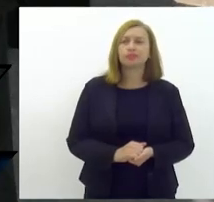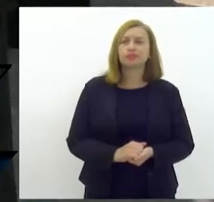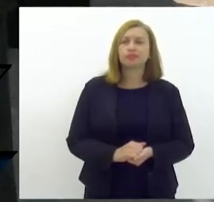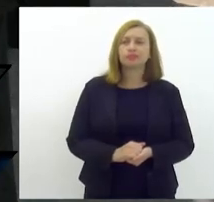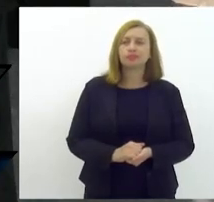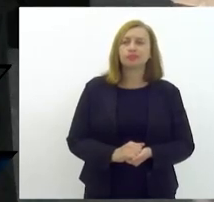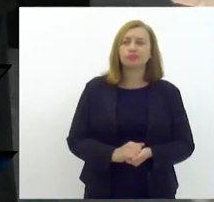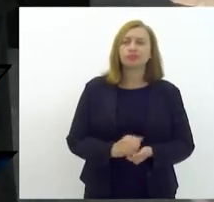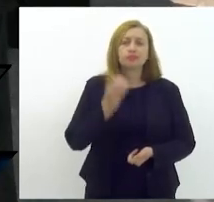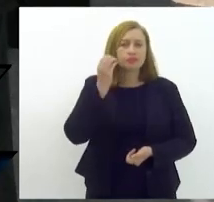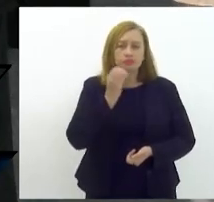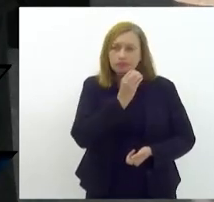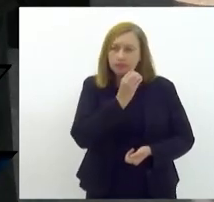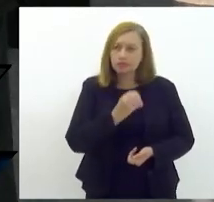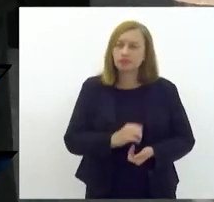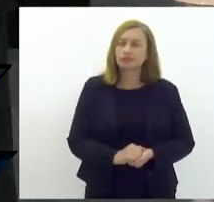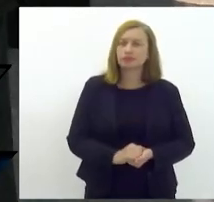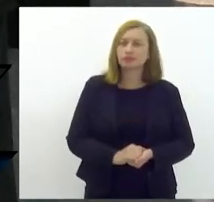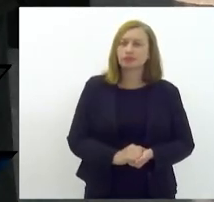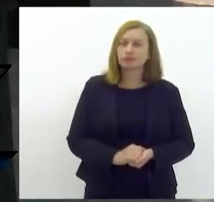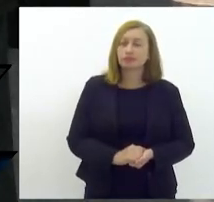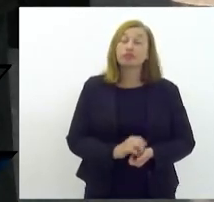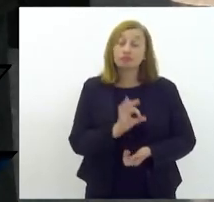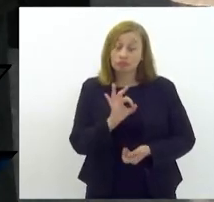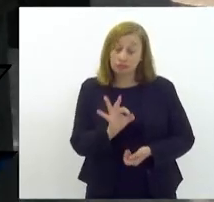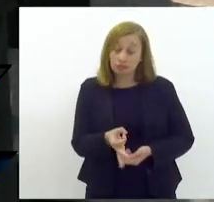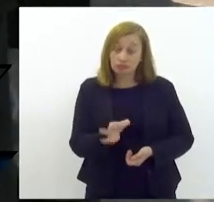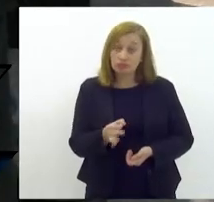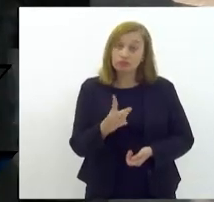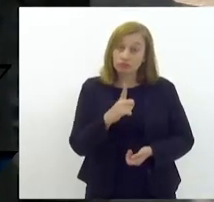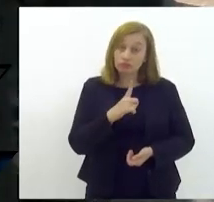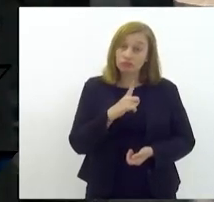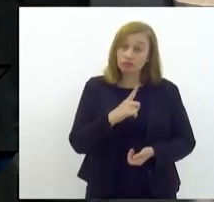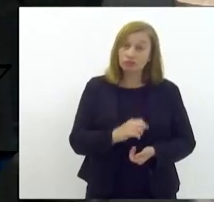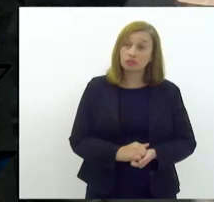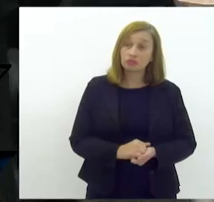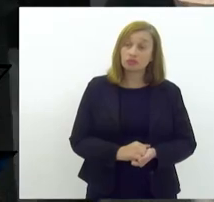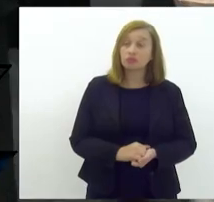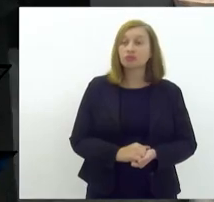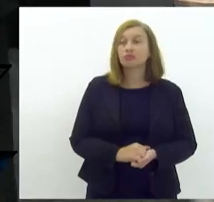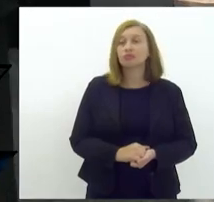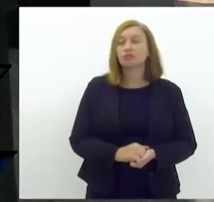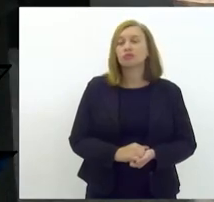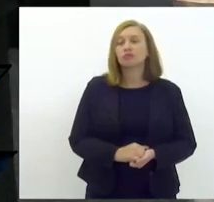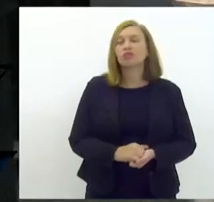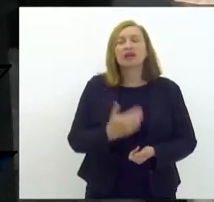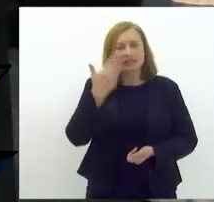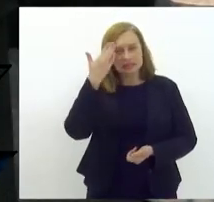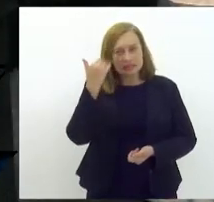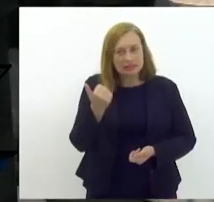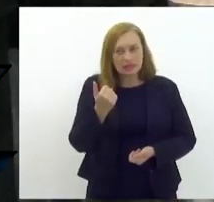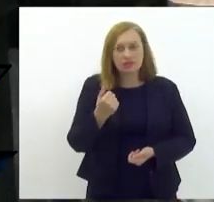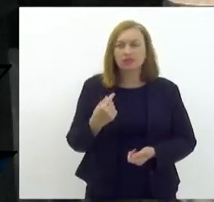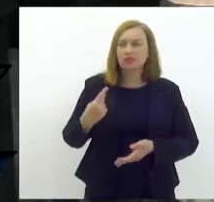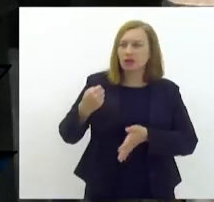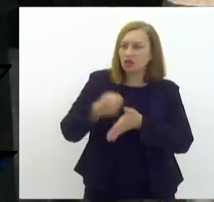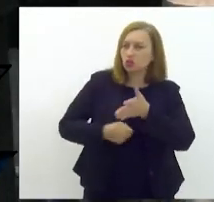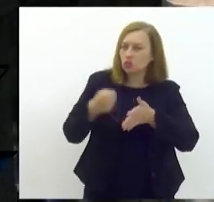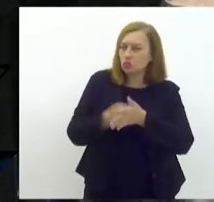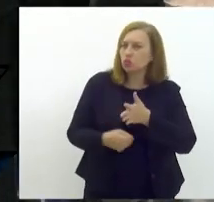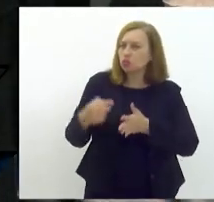Cláudio Castro que eu tenho certeza que ainda tem a gente sabe da sua luta